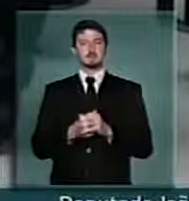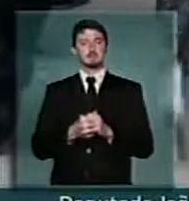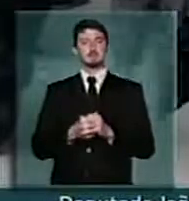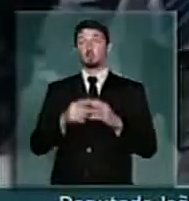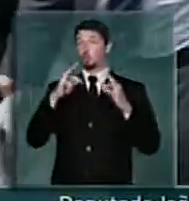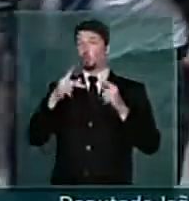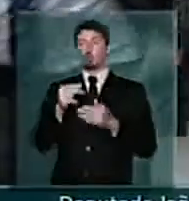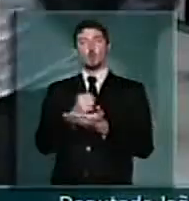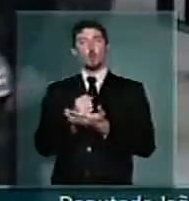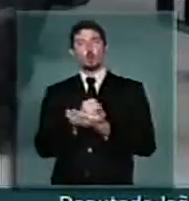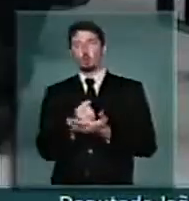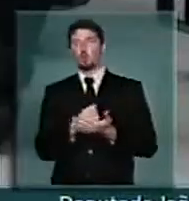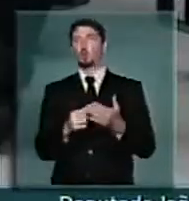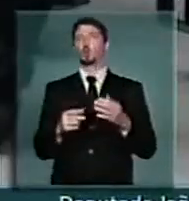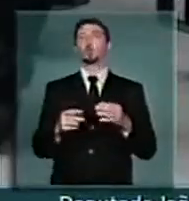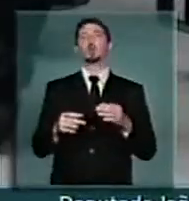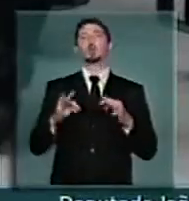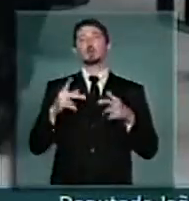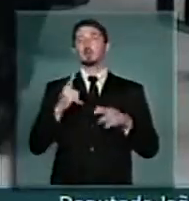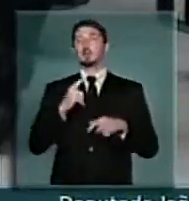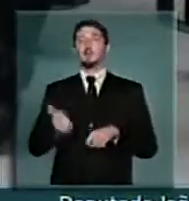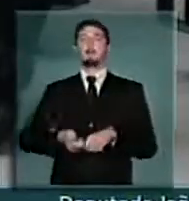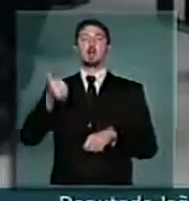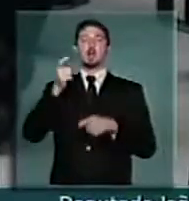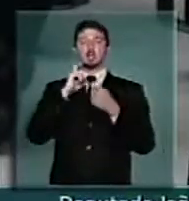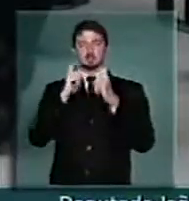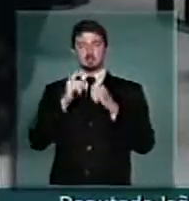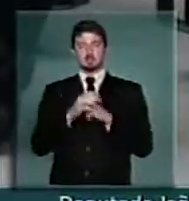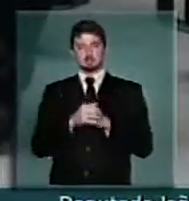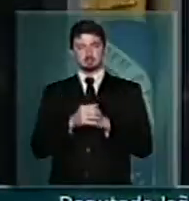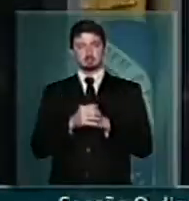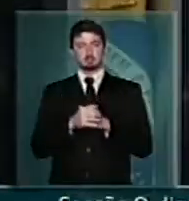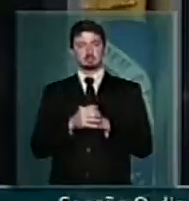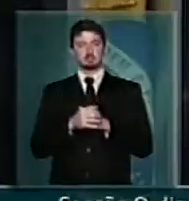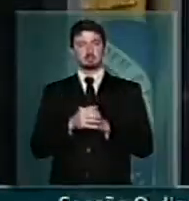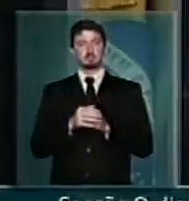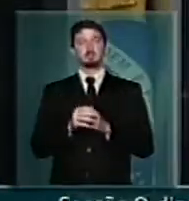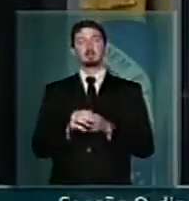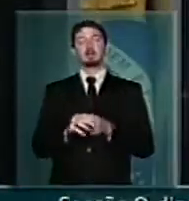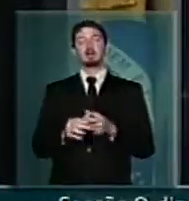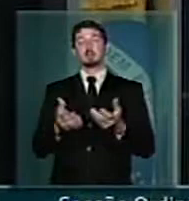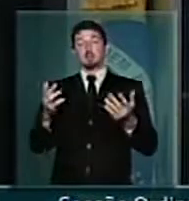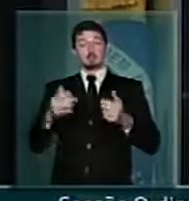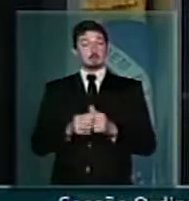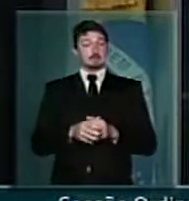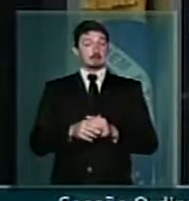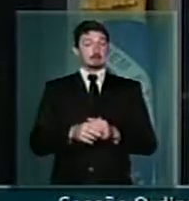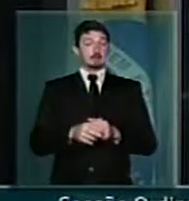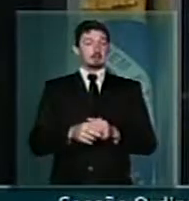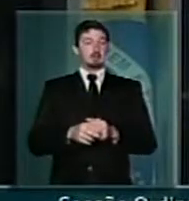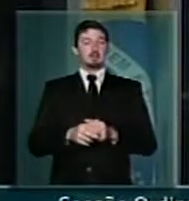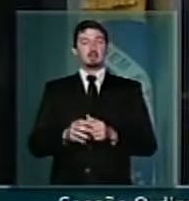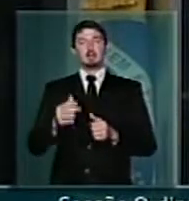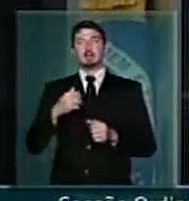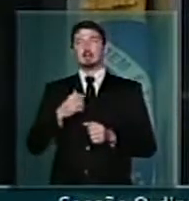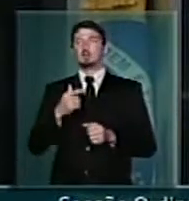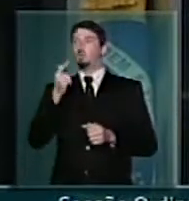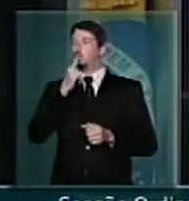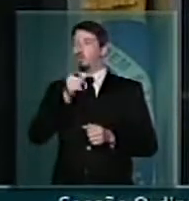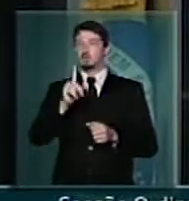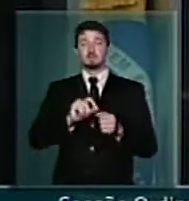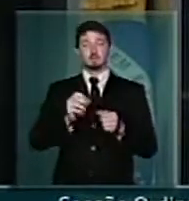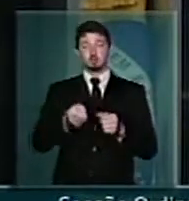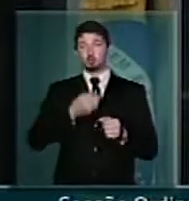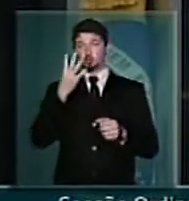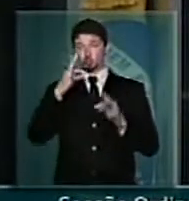de controle também para que possa ser melhor gerenciado. Eu não vai dar para fazer o que eu queria fazer no meu discurso,